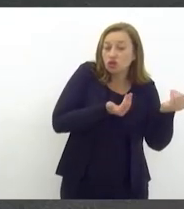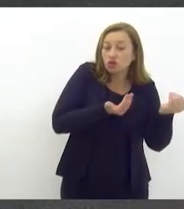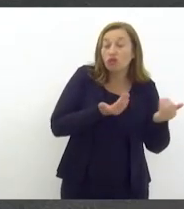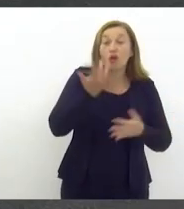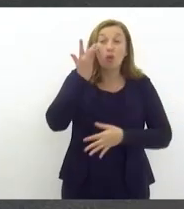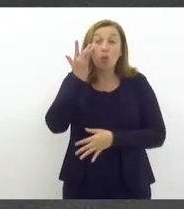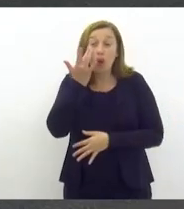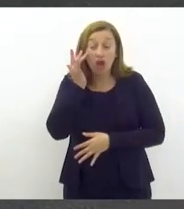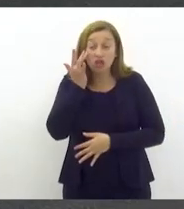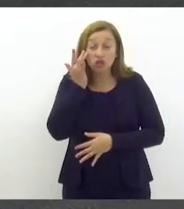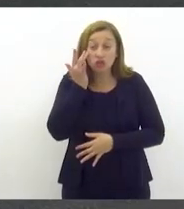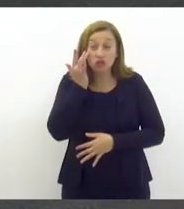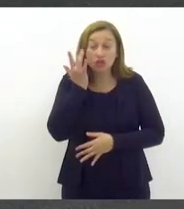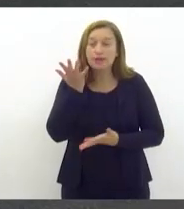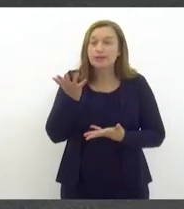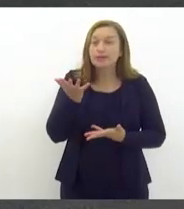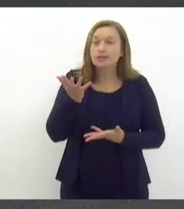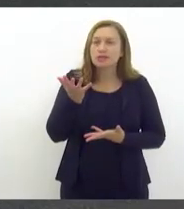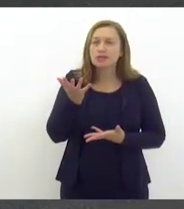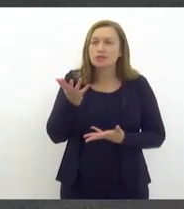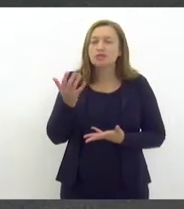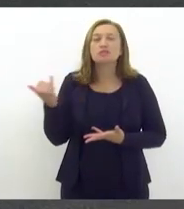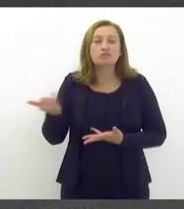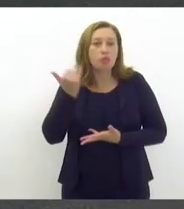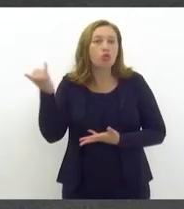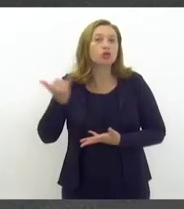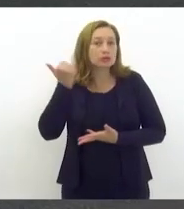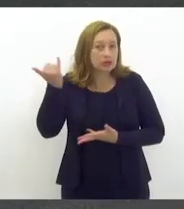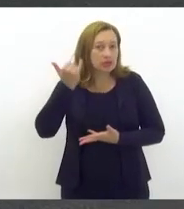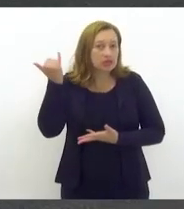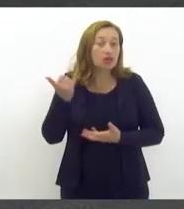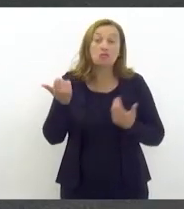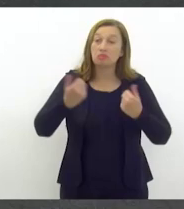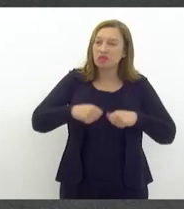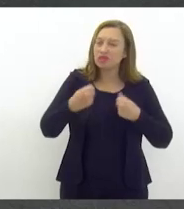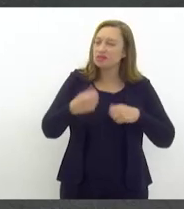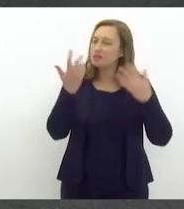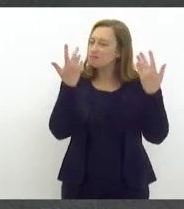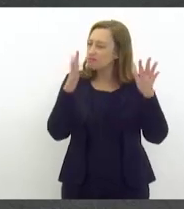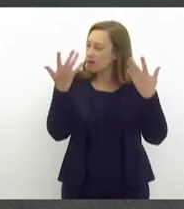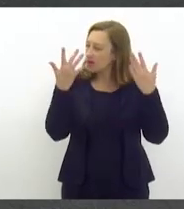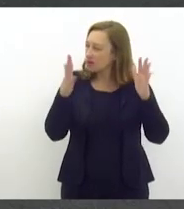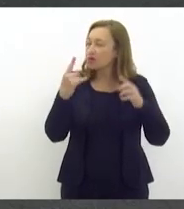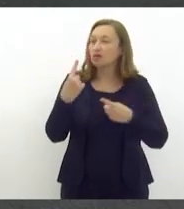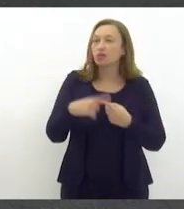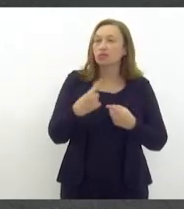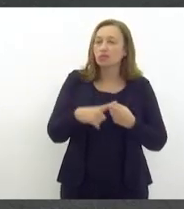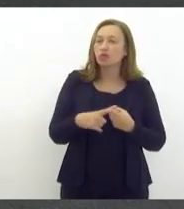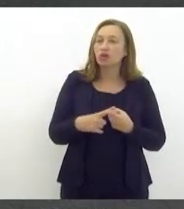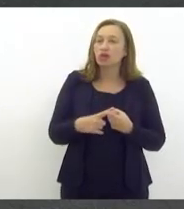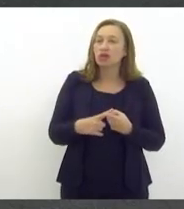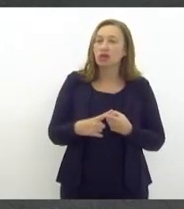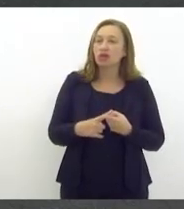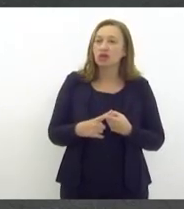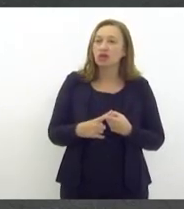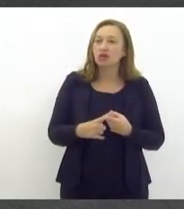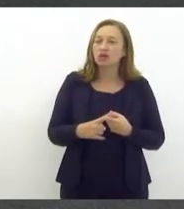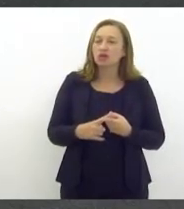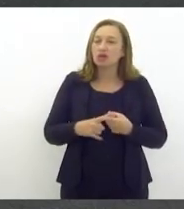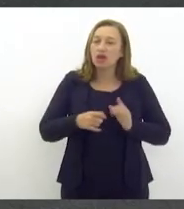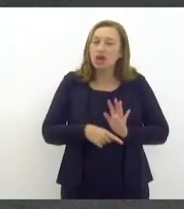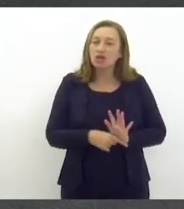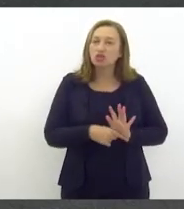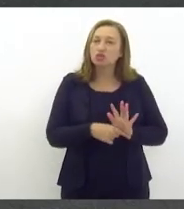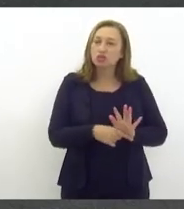eu acho extremamente meritório, e eu acho que a gente precisa parabenizar, porque é dar conta de um sofrimento